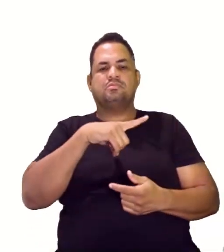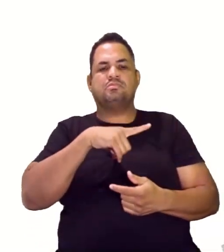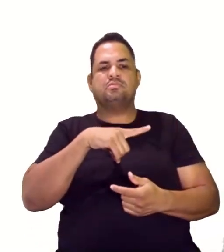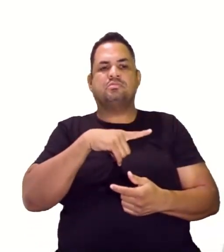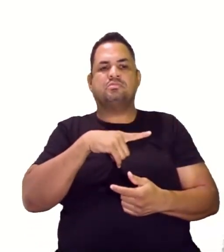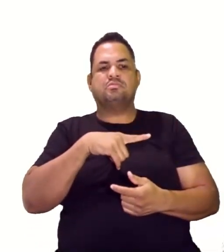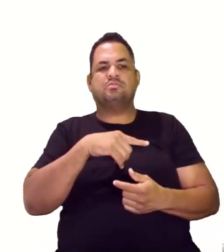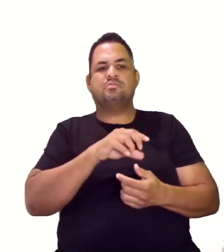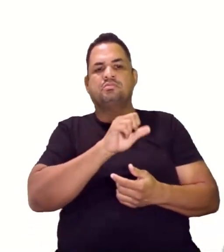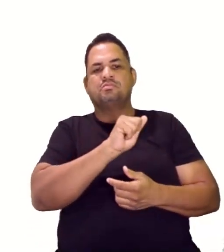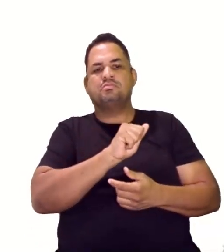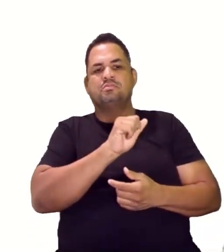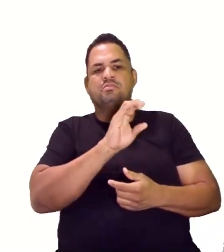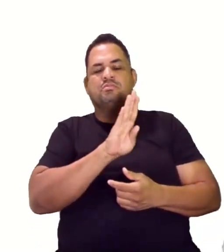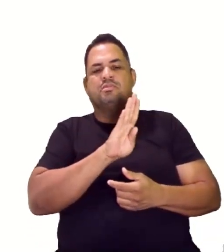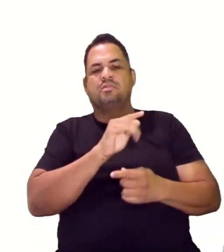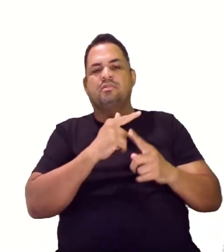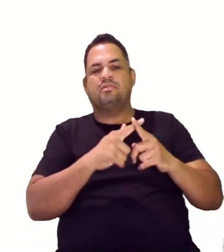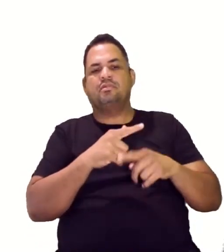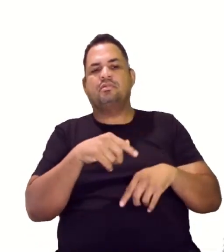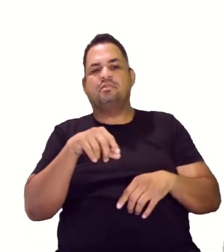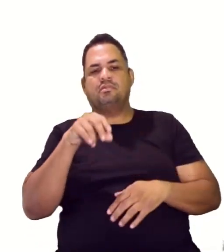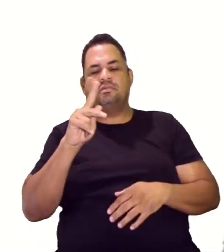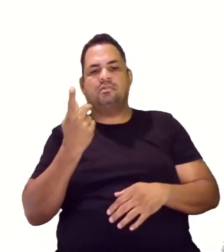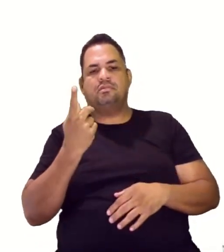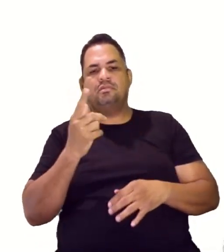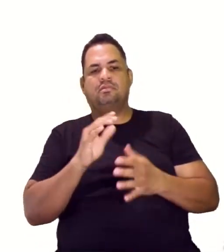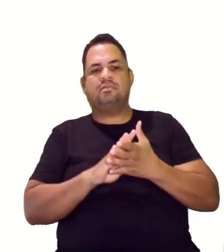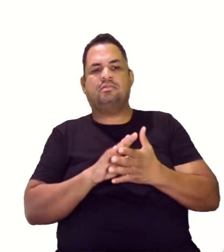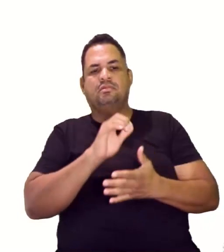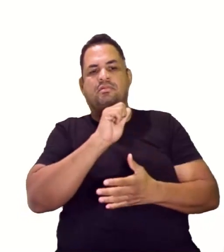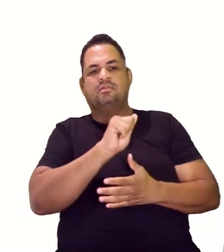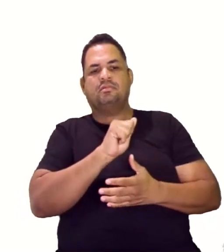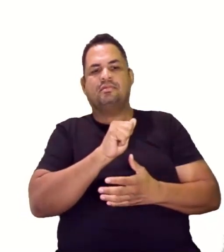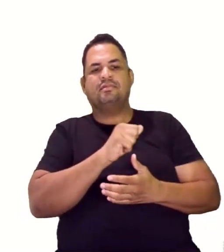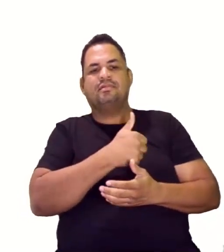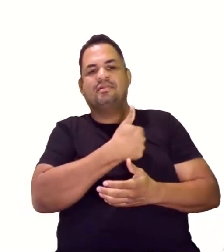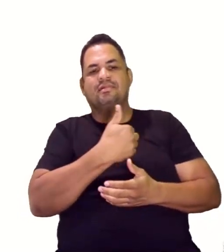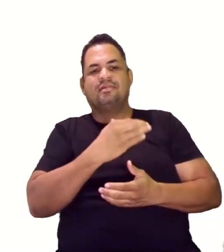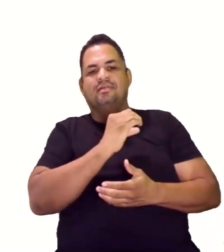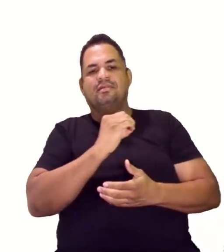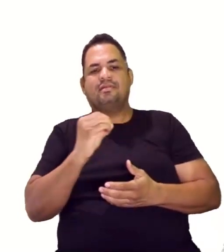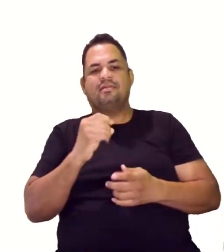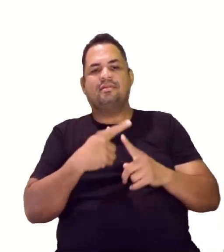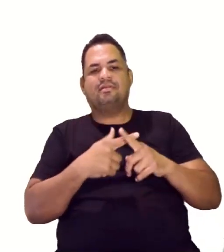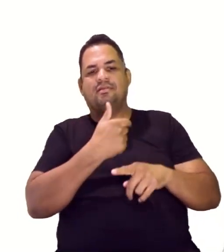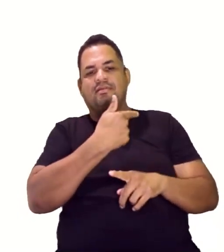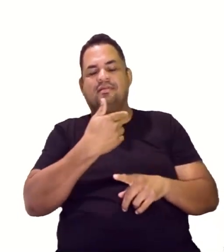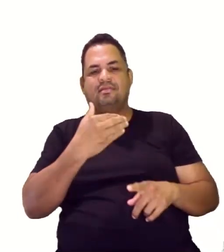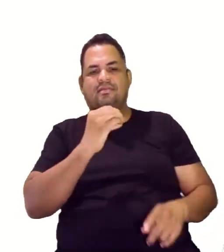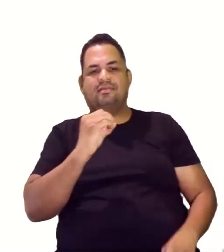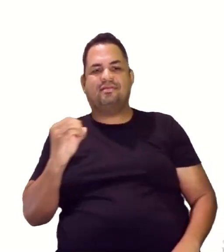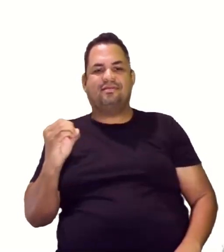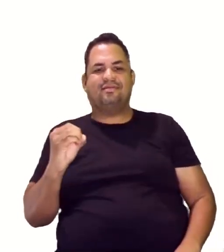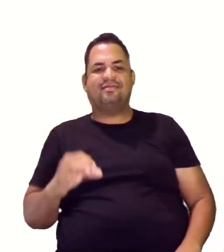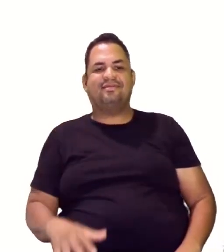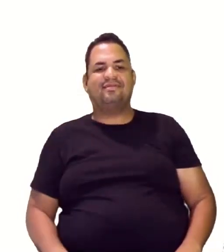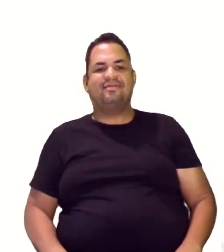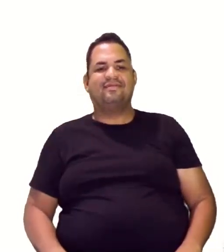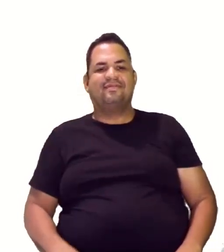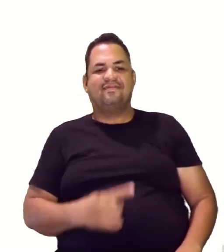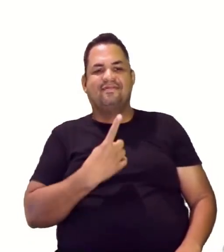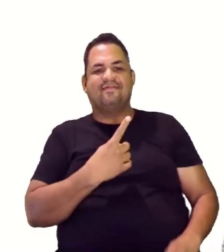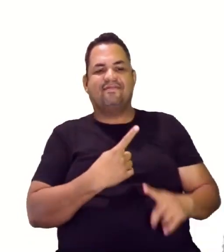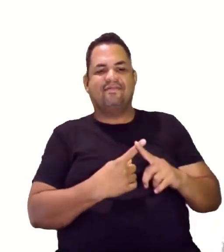tem que a área é base vezes a altura. Então a minha área é 100 vezes 200. 1